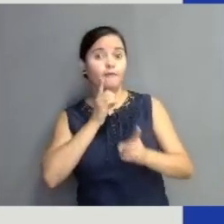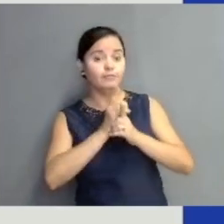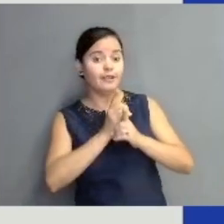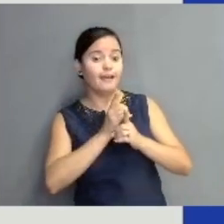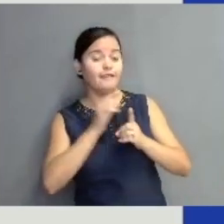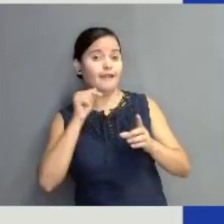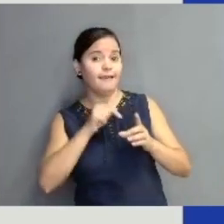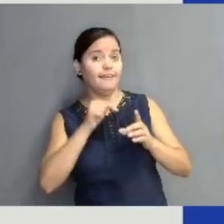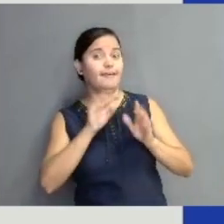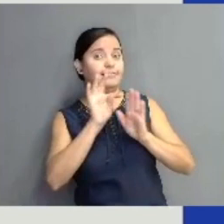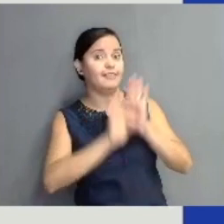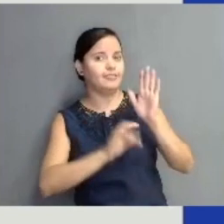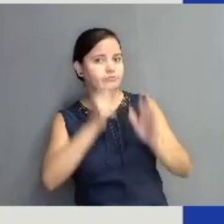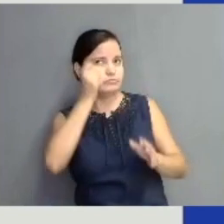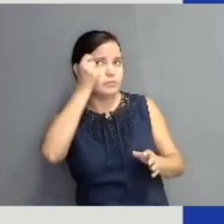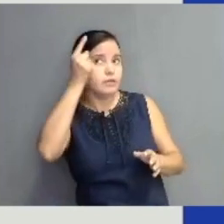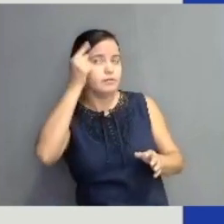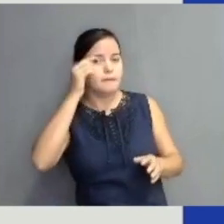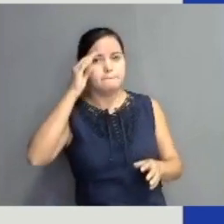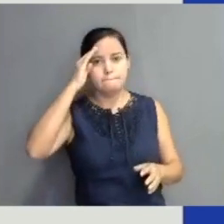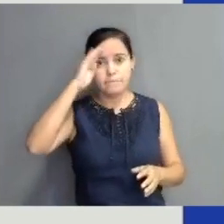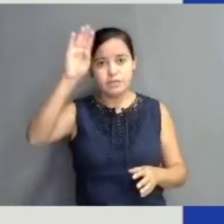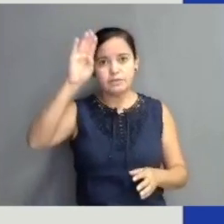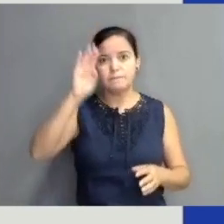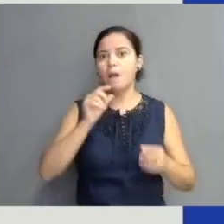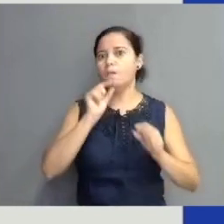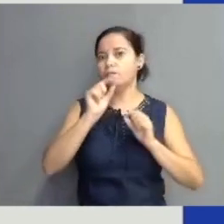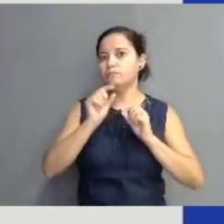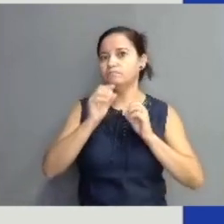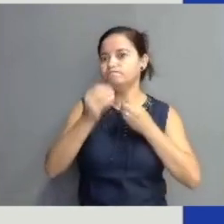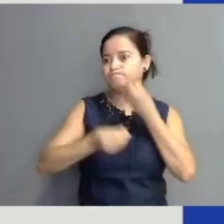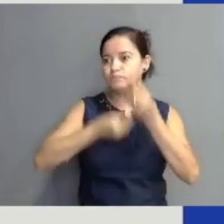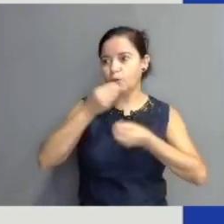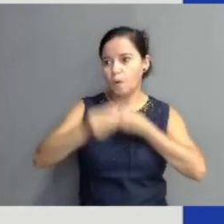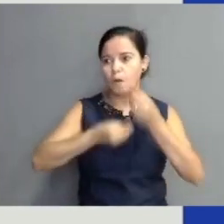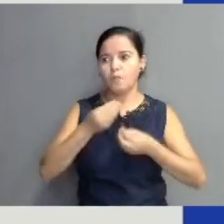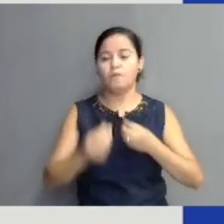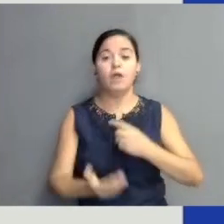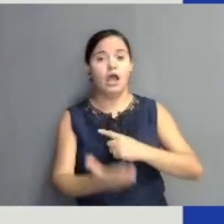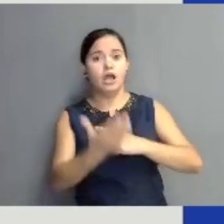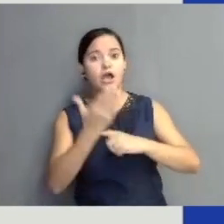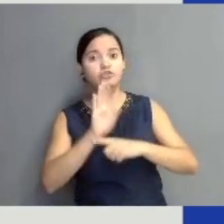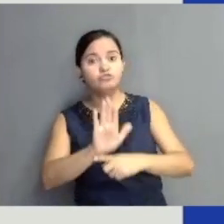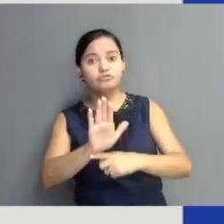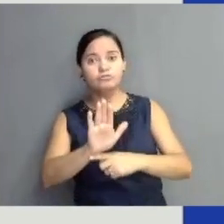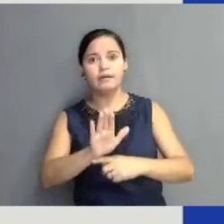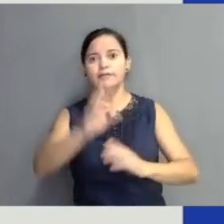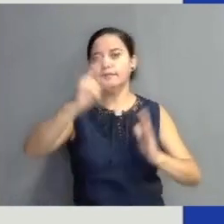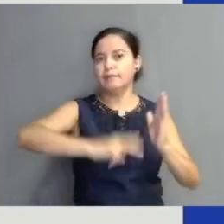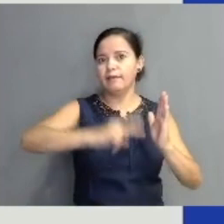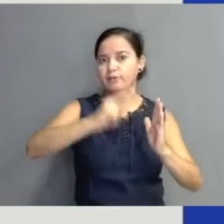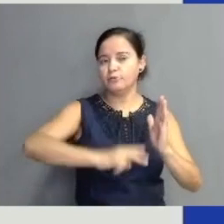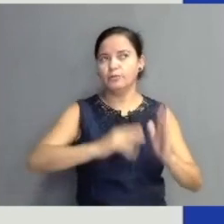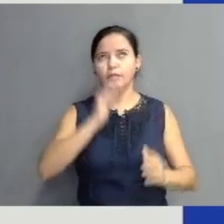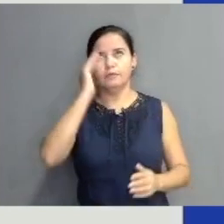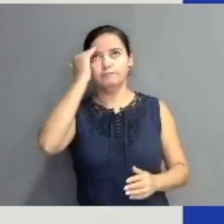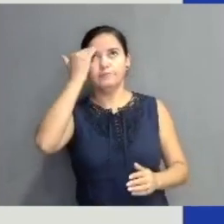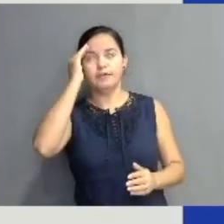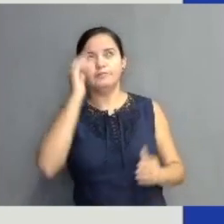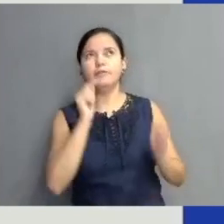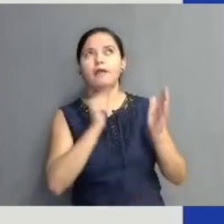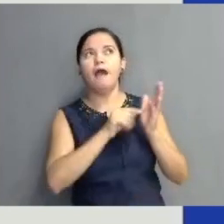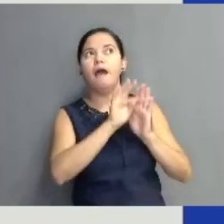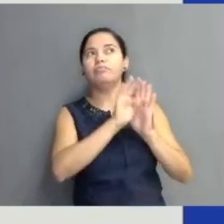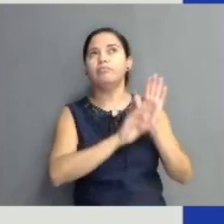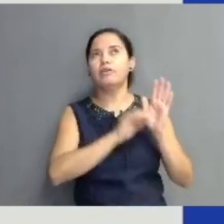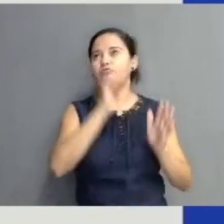principal de um texto. Isso vai facilitar no processo de leitura e interpretação de qualquer texto que você tiver contato em